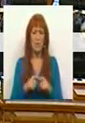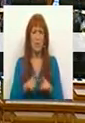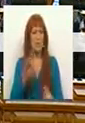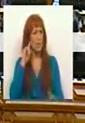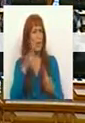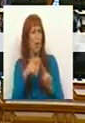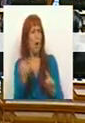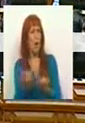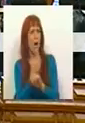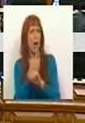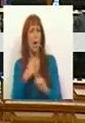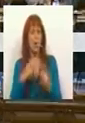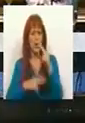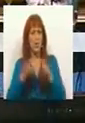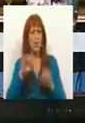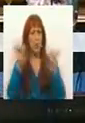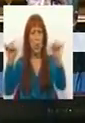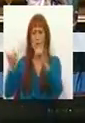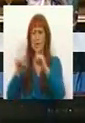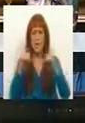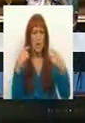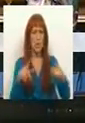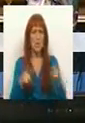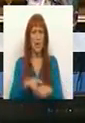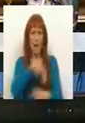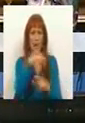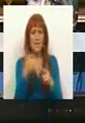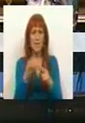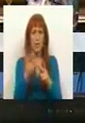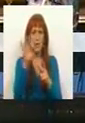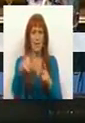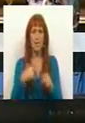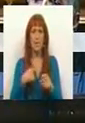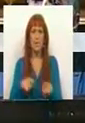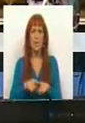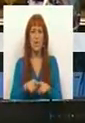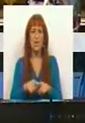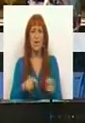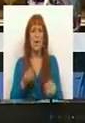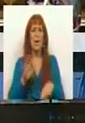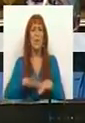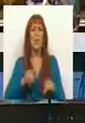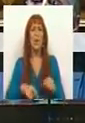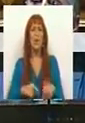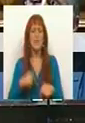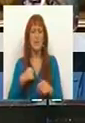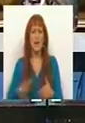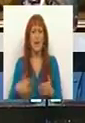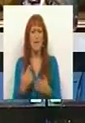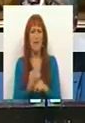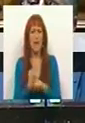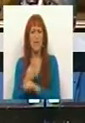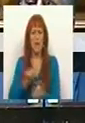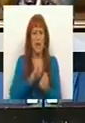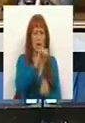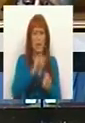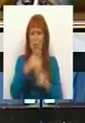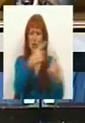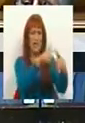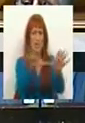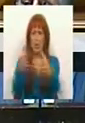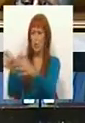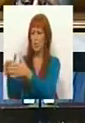causas e um partido construtor de consensos. A segunda nota, para aludir à circunstância de que, tendo sido apresentados vários diplomas pelos